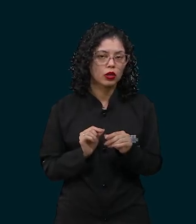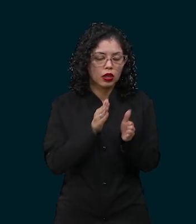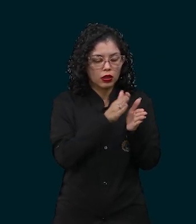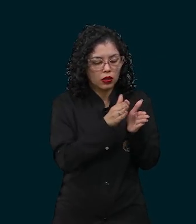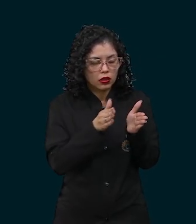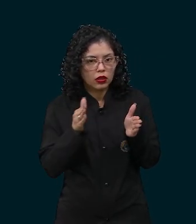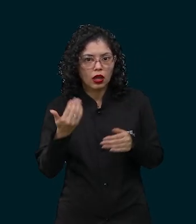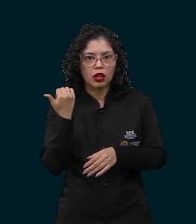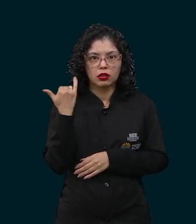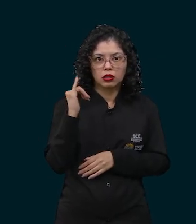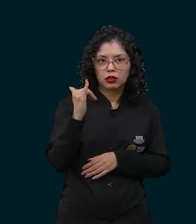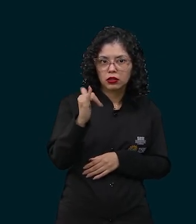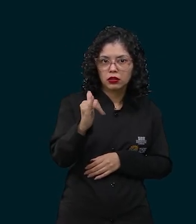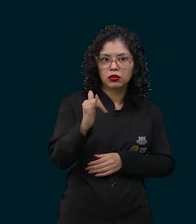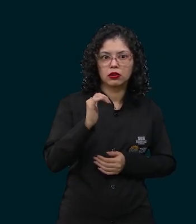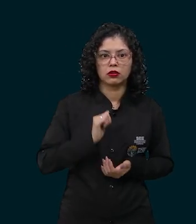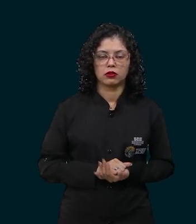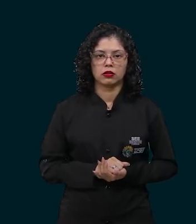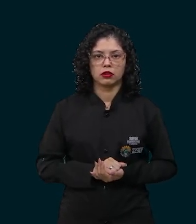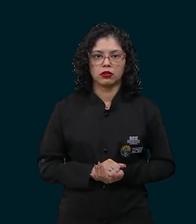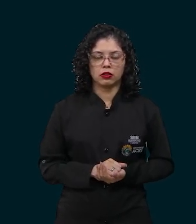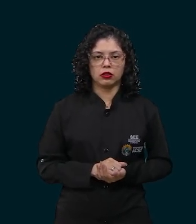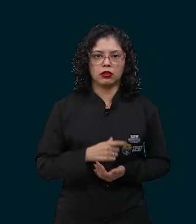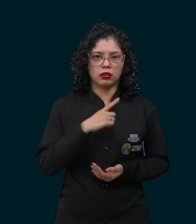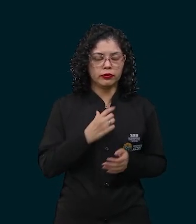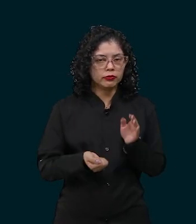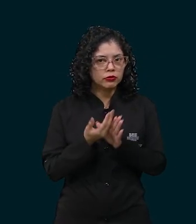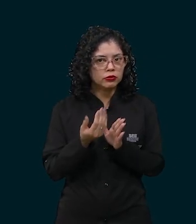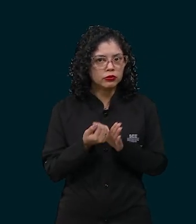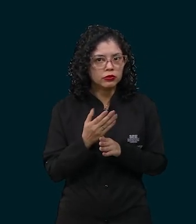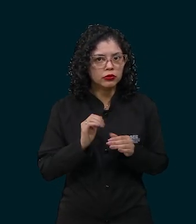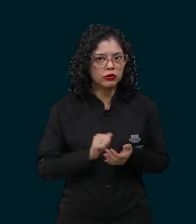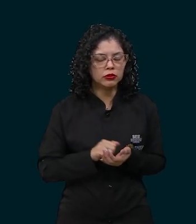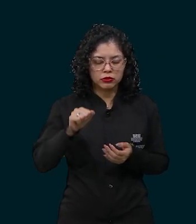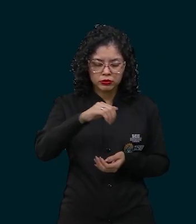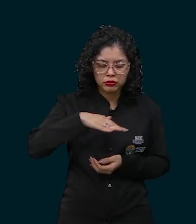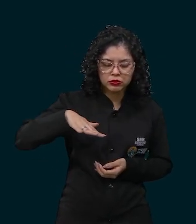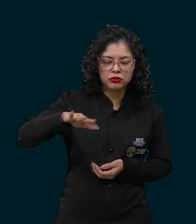corrente elétrica, né, um fogão elétrico, ele vai criar o quê? Um campo